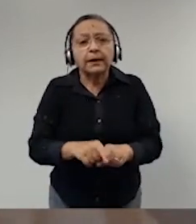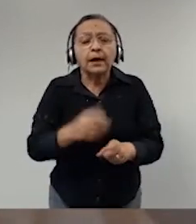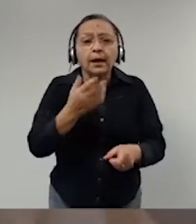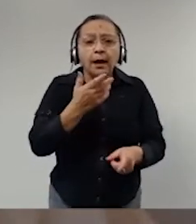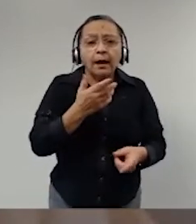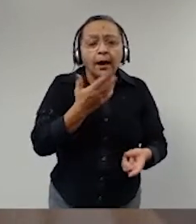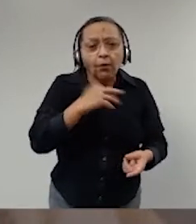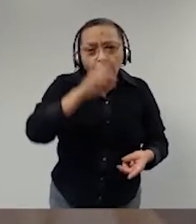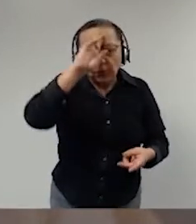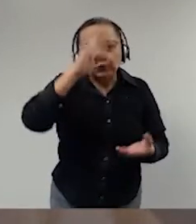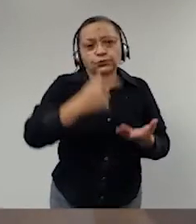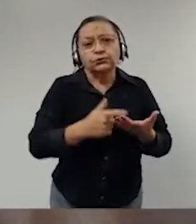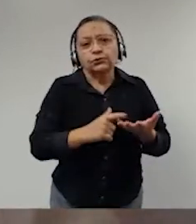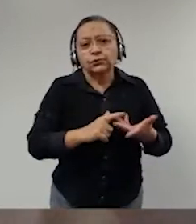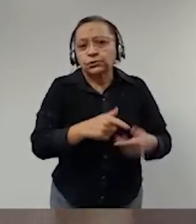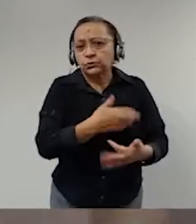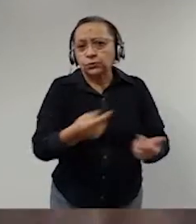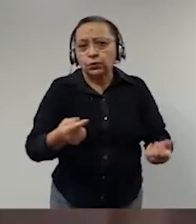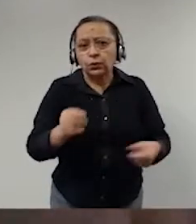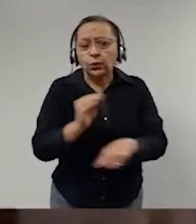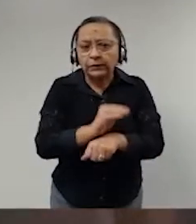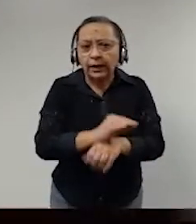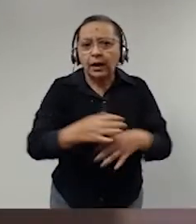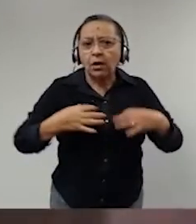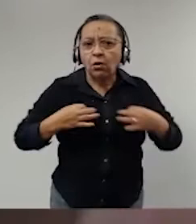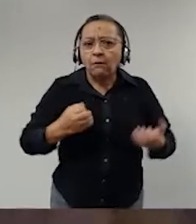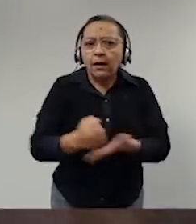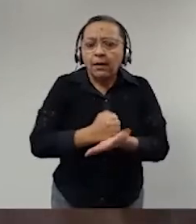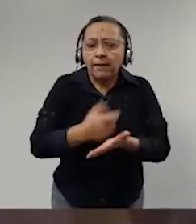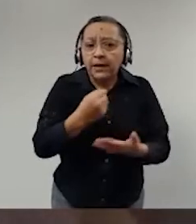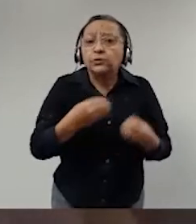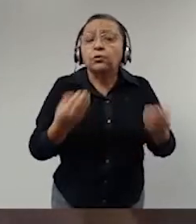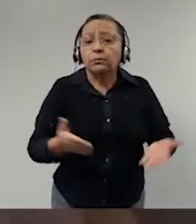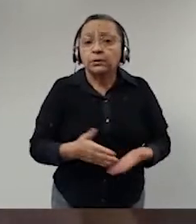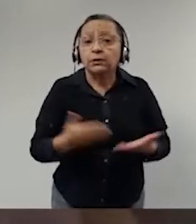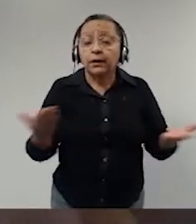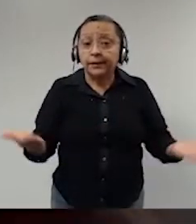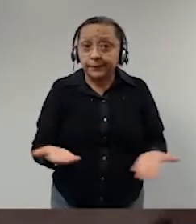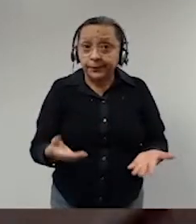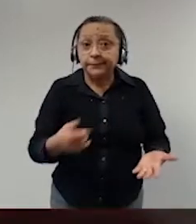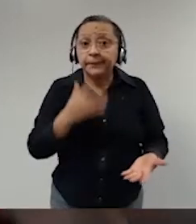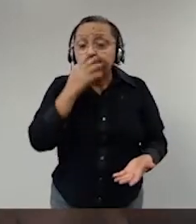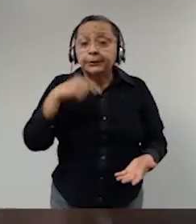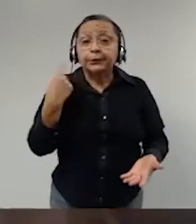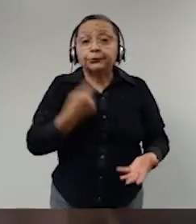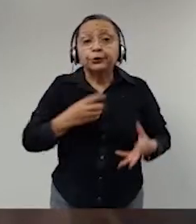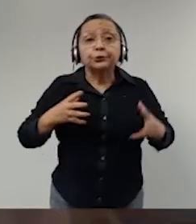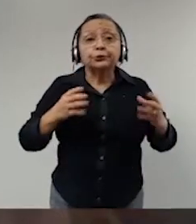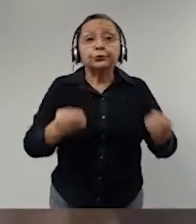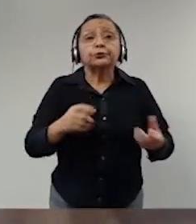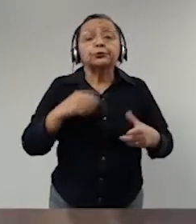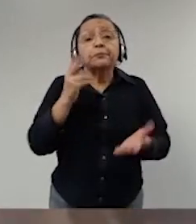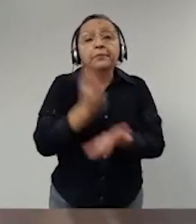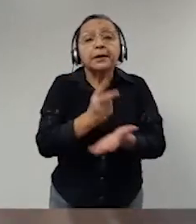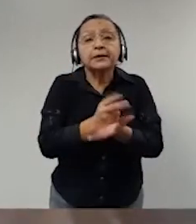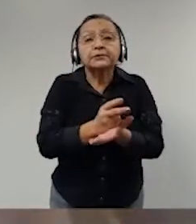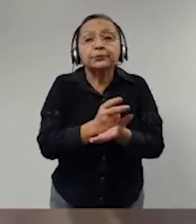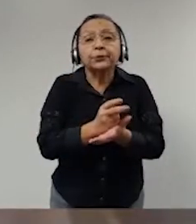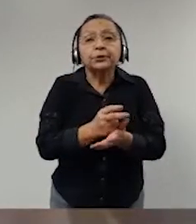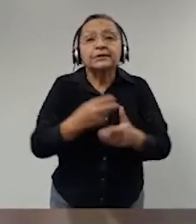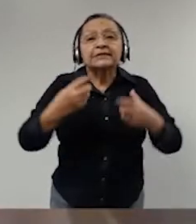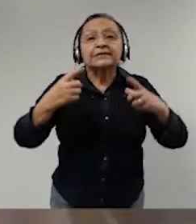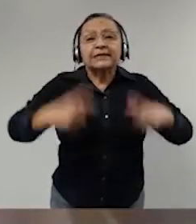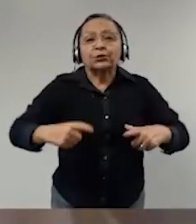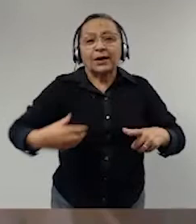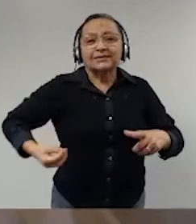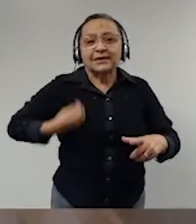alguns quadros para a gente, inclusive, refletir que, embora estejamos todos no mesmo naufrágio e que o contágio tenha vindo pelas classes mais ricas, nós não estamos